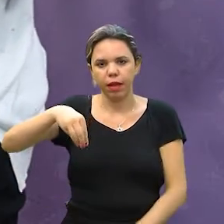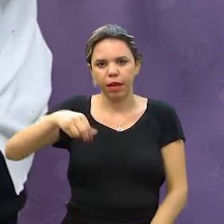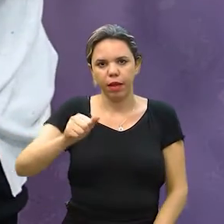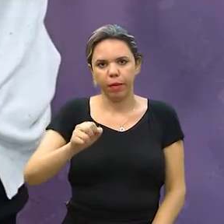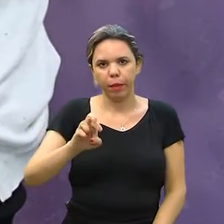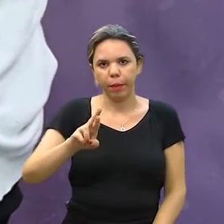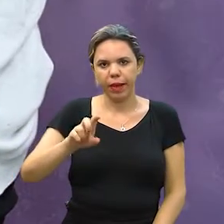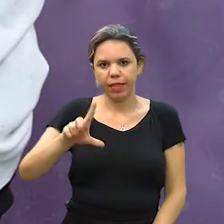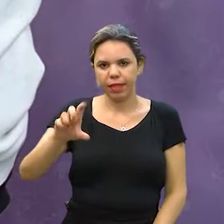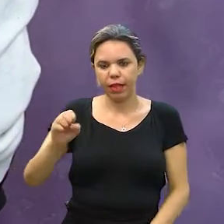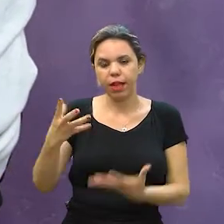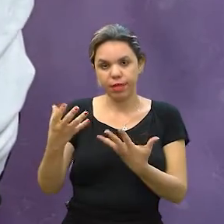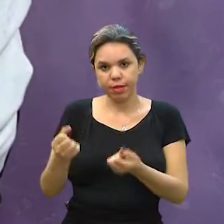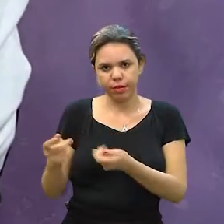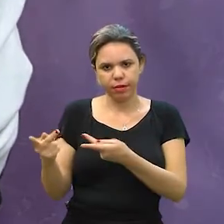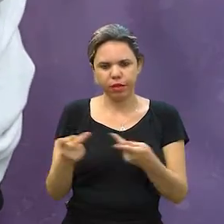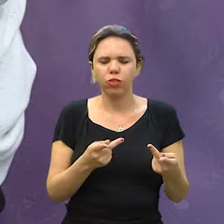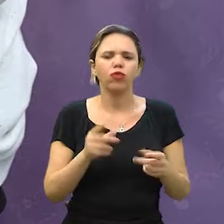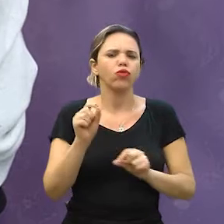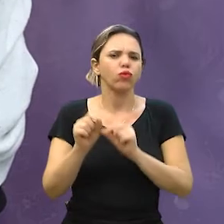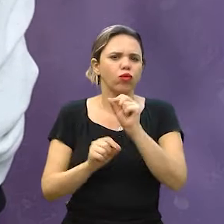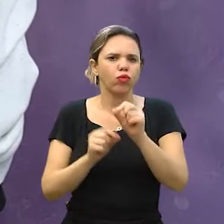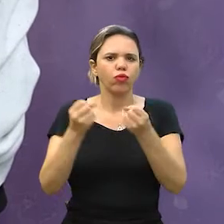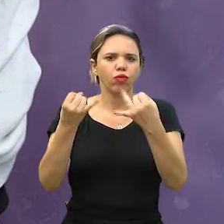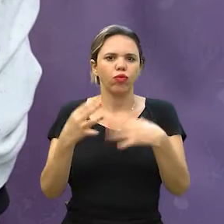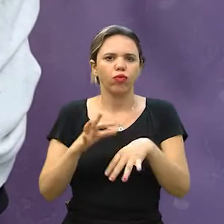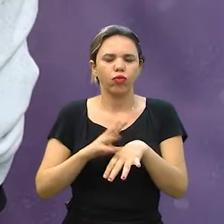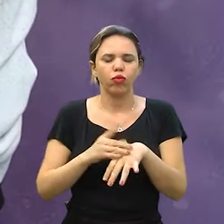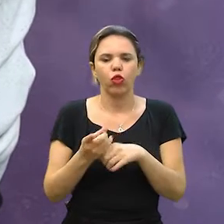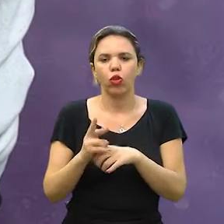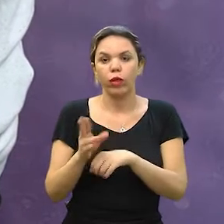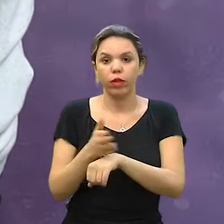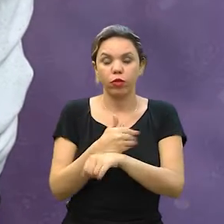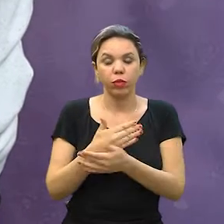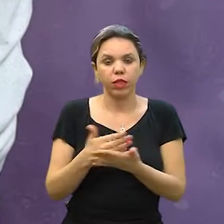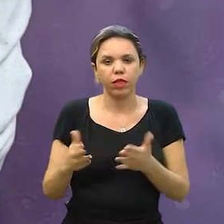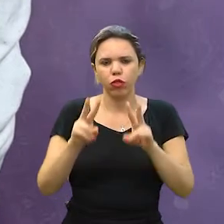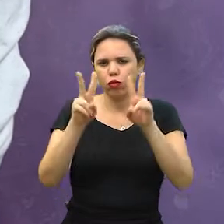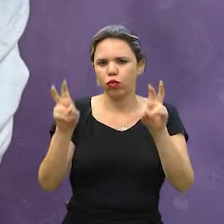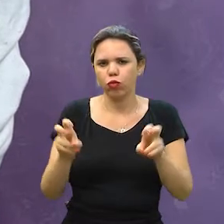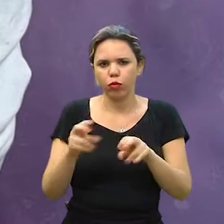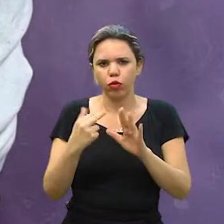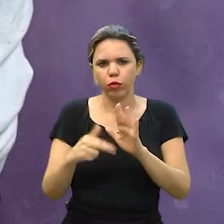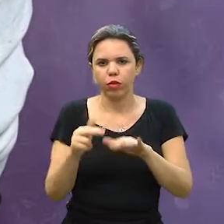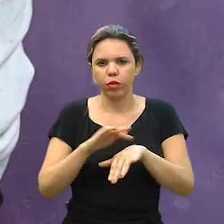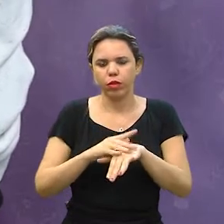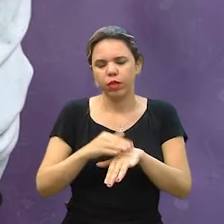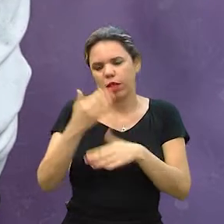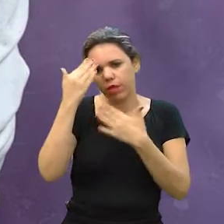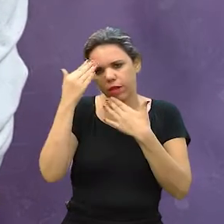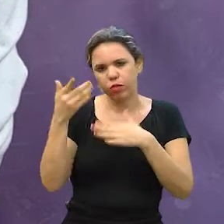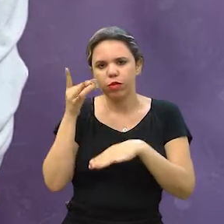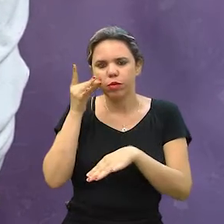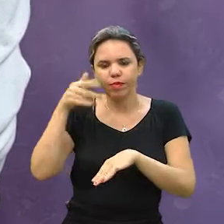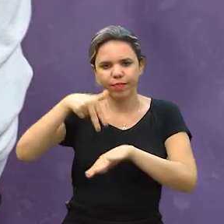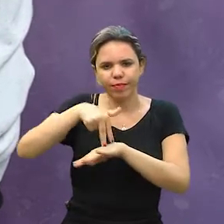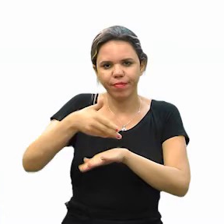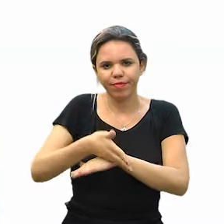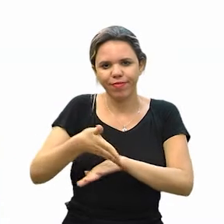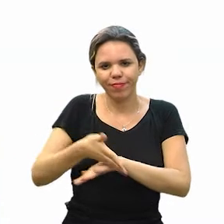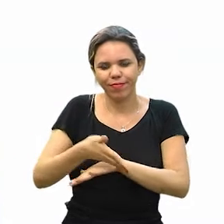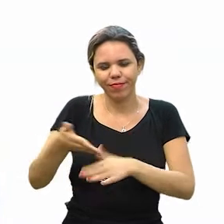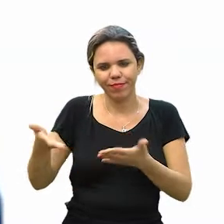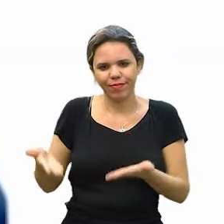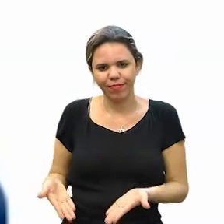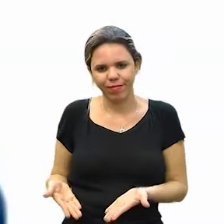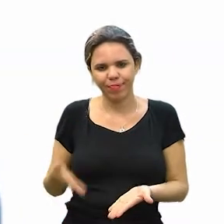convite para falar sobre herpes zoster. Doutor, antes de começar a nossa conversa, eu quero agradecer a sua participação aqui no quadro.